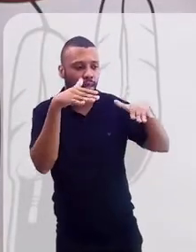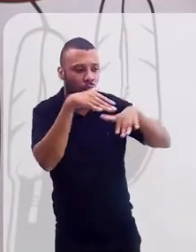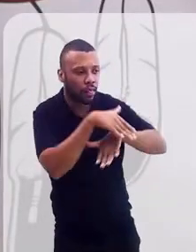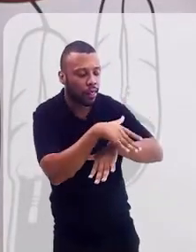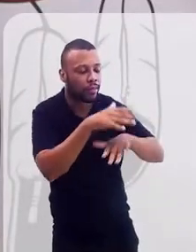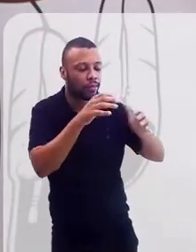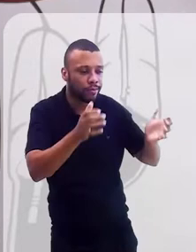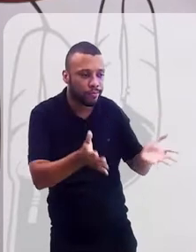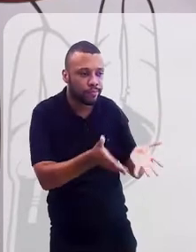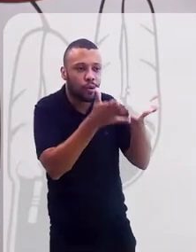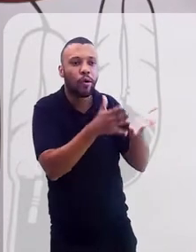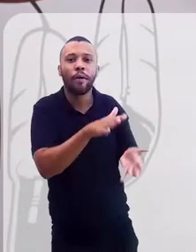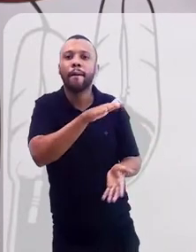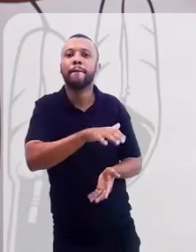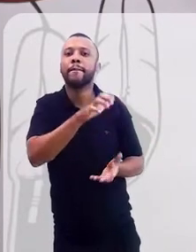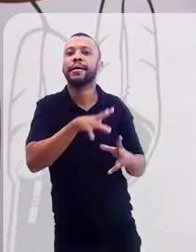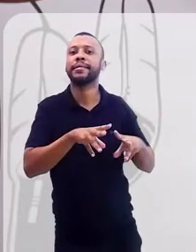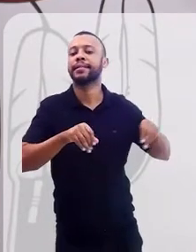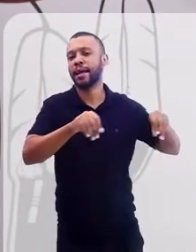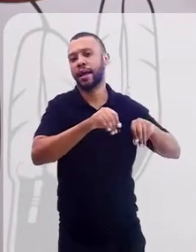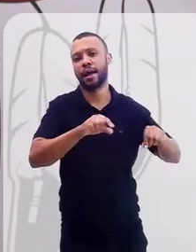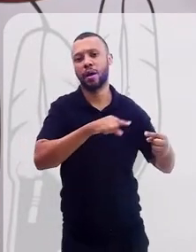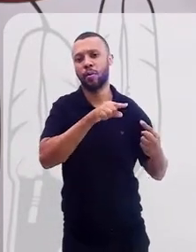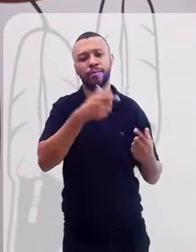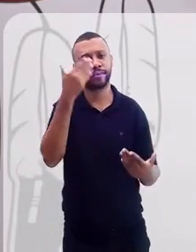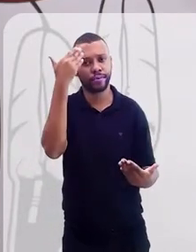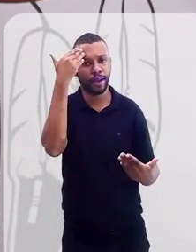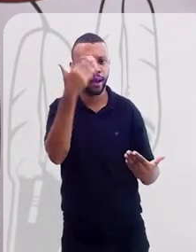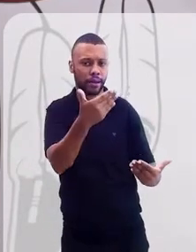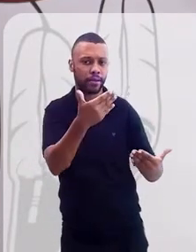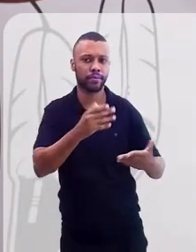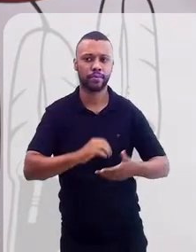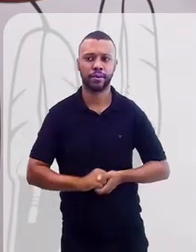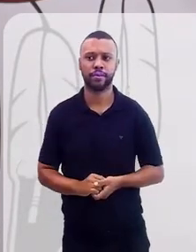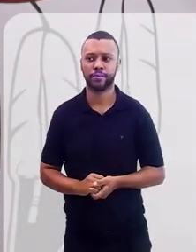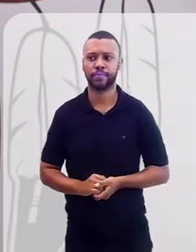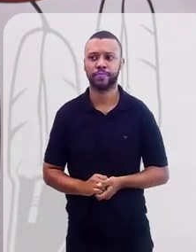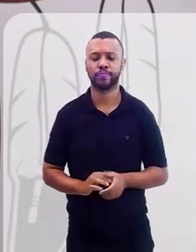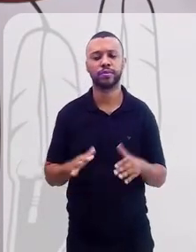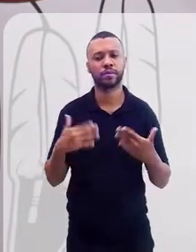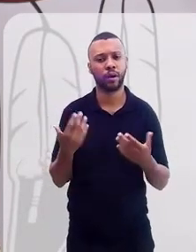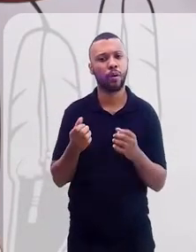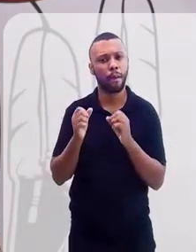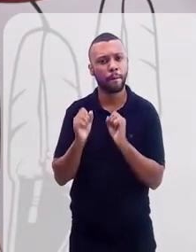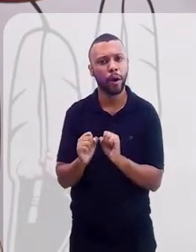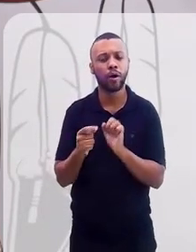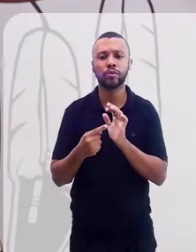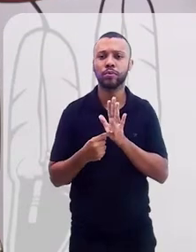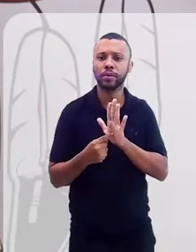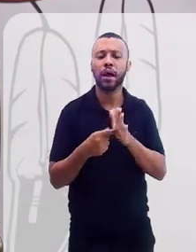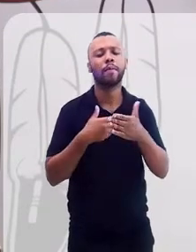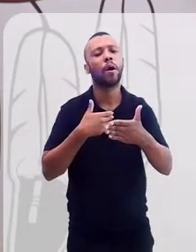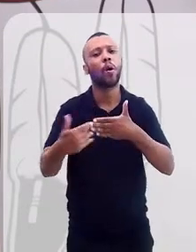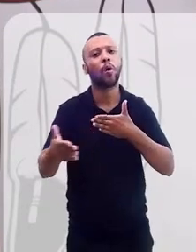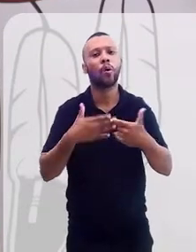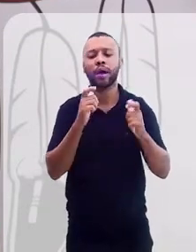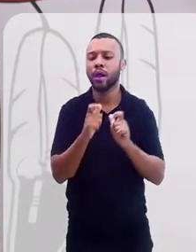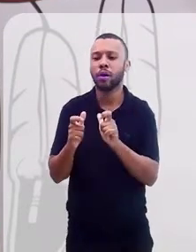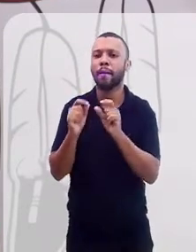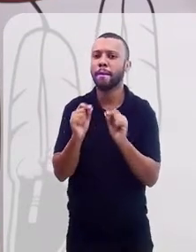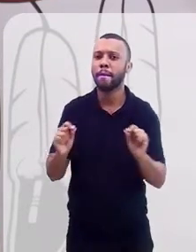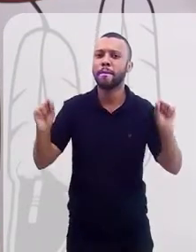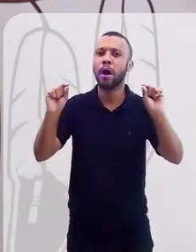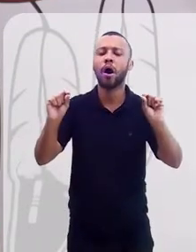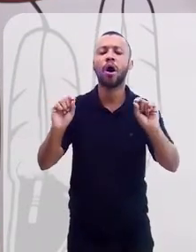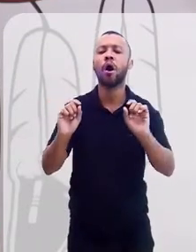essa mãe terra que nós chamamos, né, para agradecimento. Então, eu posso trazer